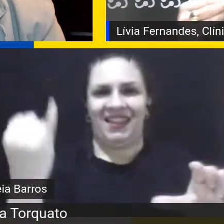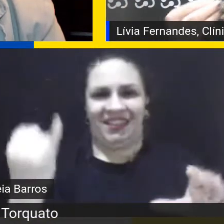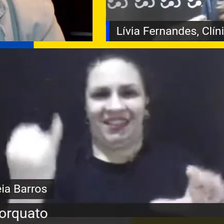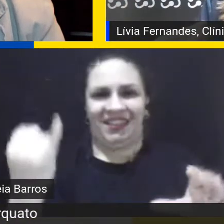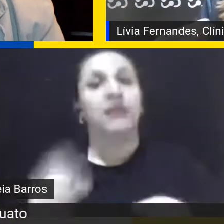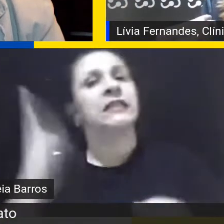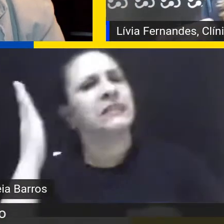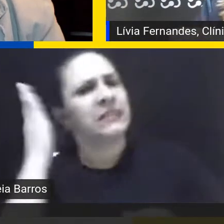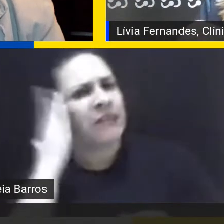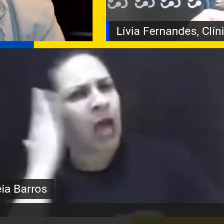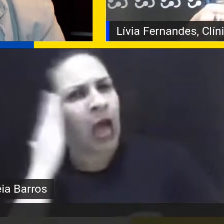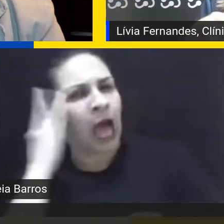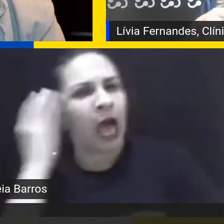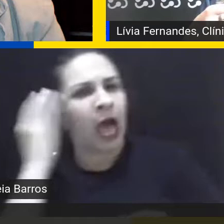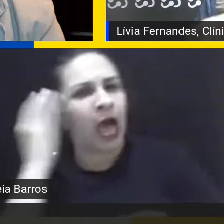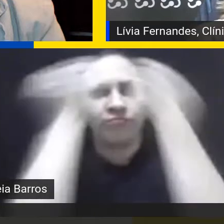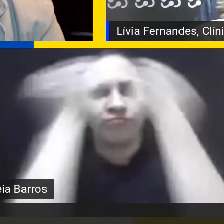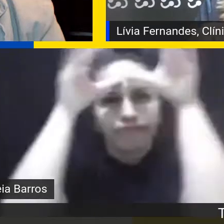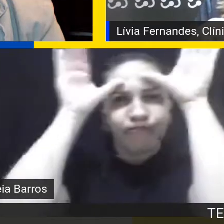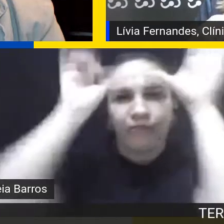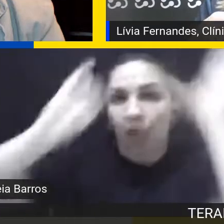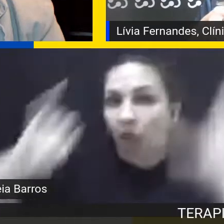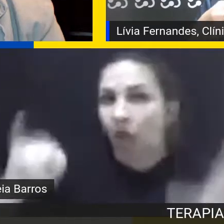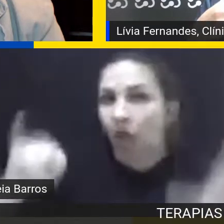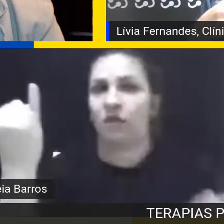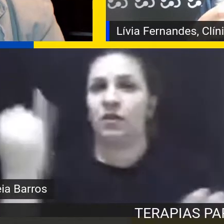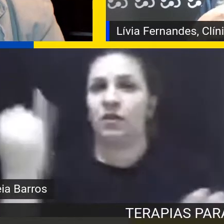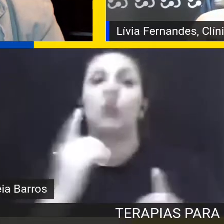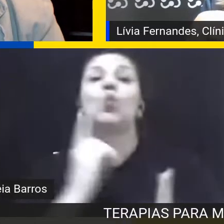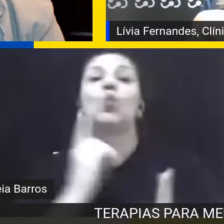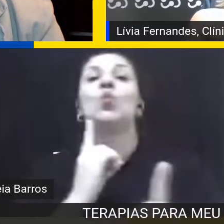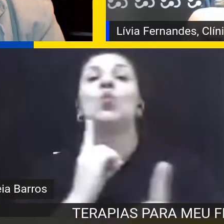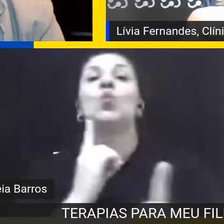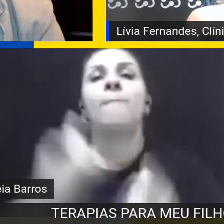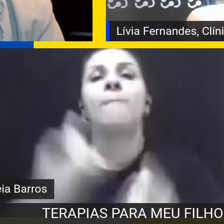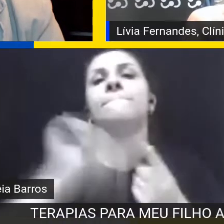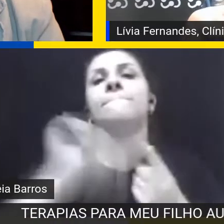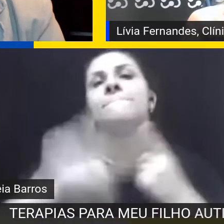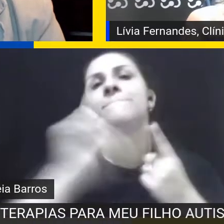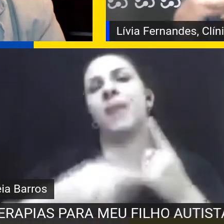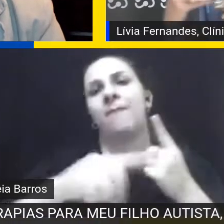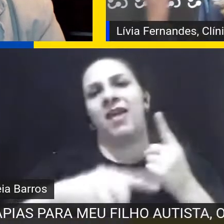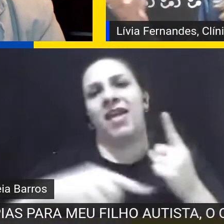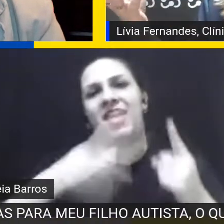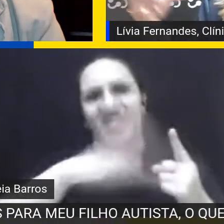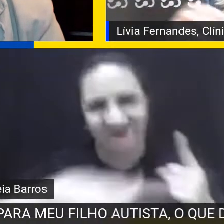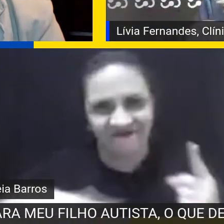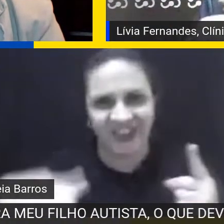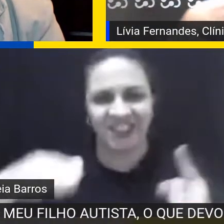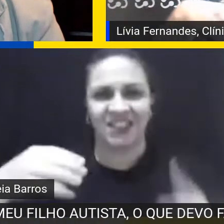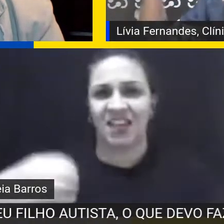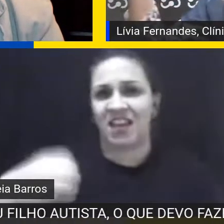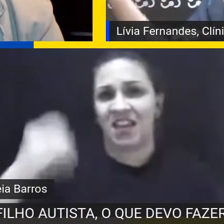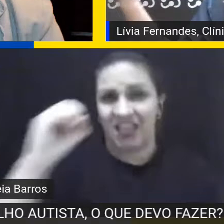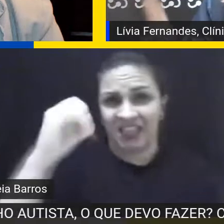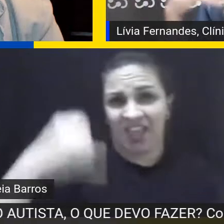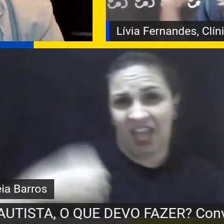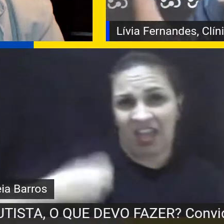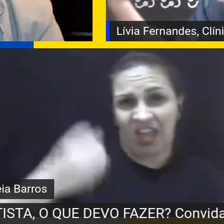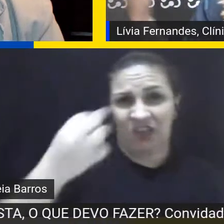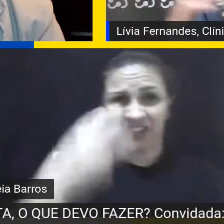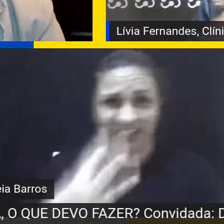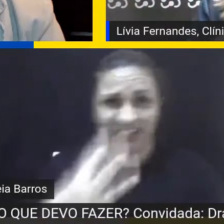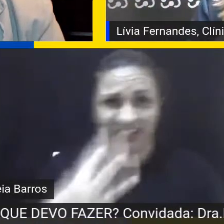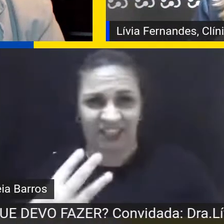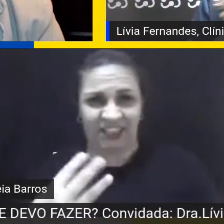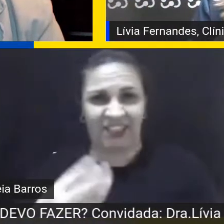janelas de oportunidades, elas se encontram na primeiríssima infância, de 0 a 3 anos, e na primeira infância, de 0 a 10, de